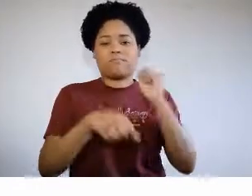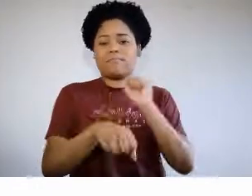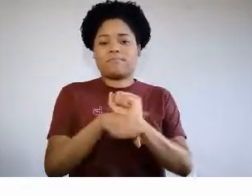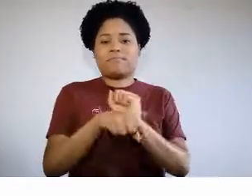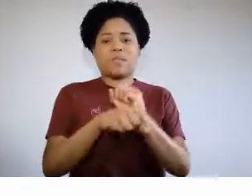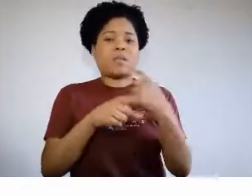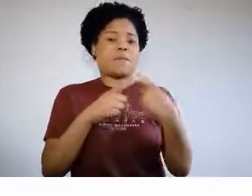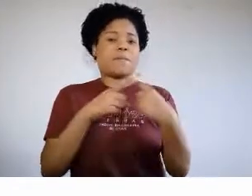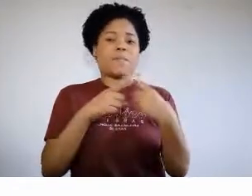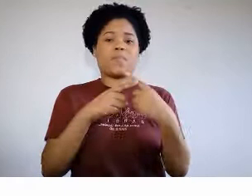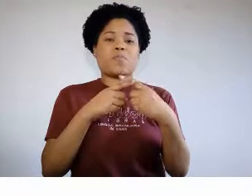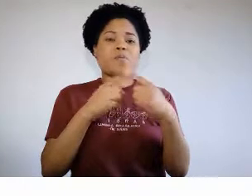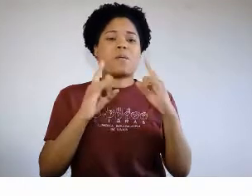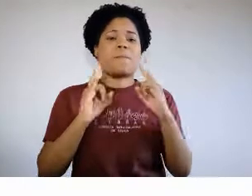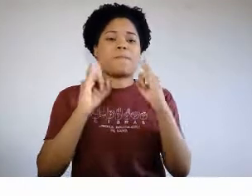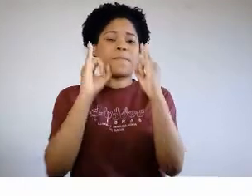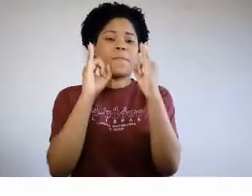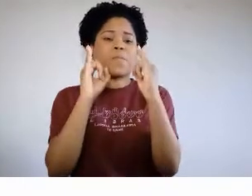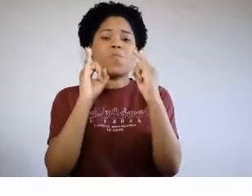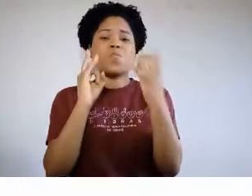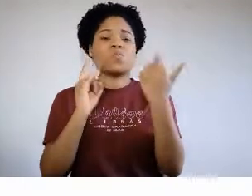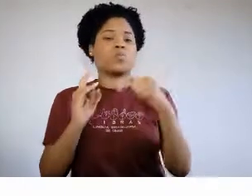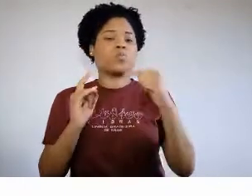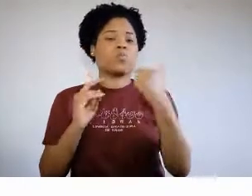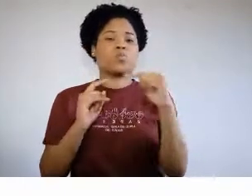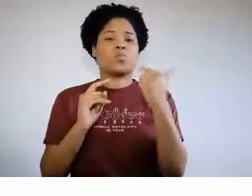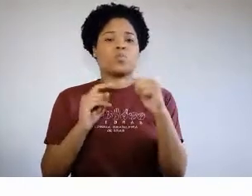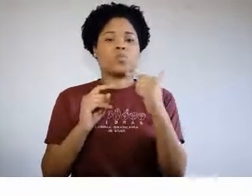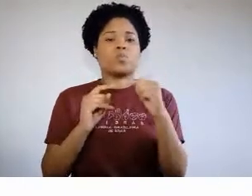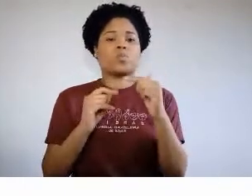de funcionar, porque fica sem a ponte ali